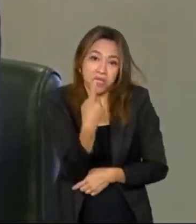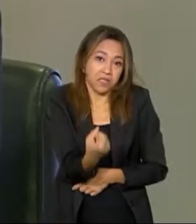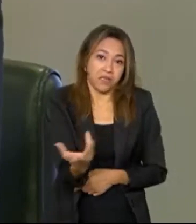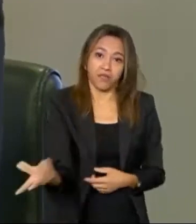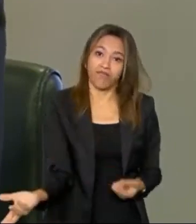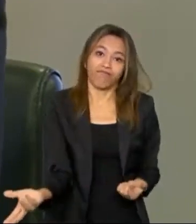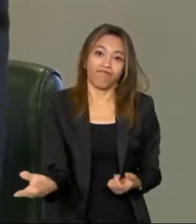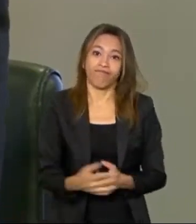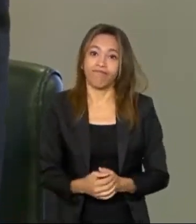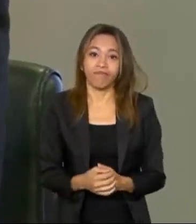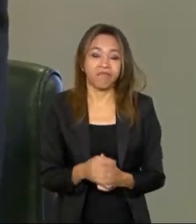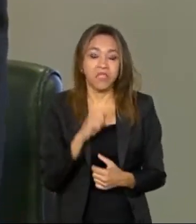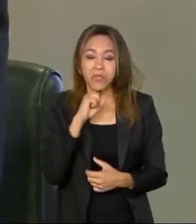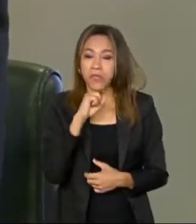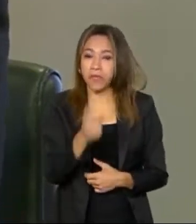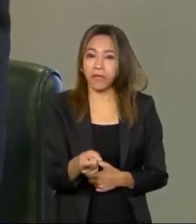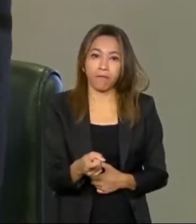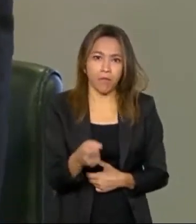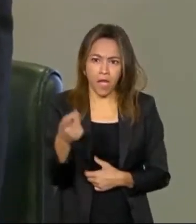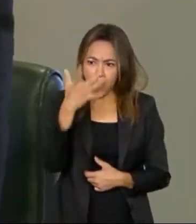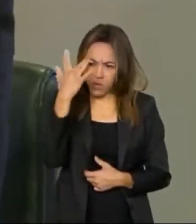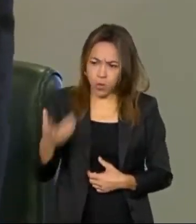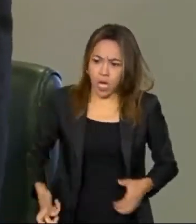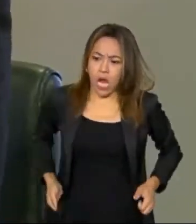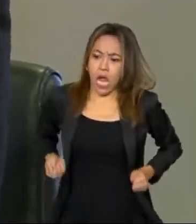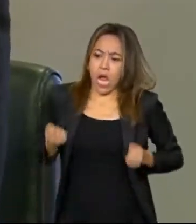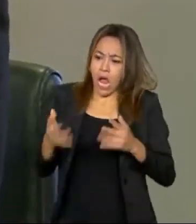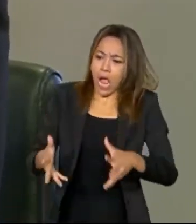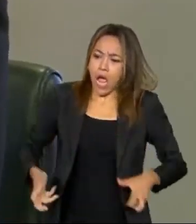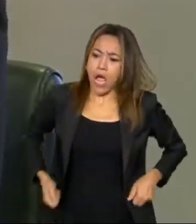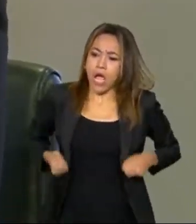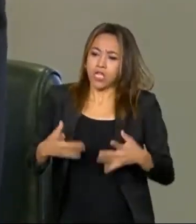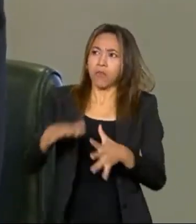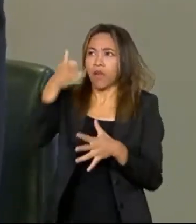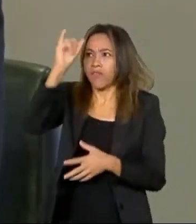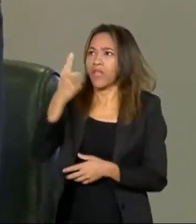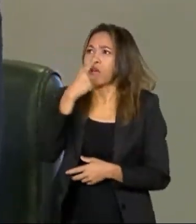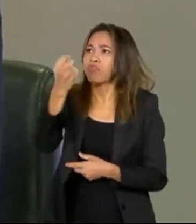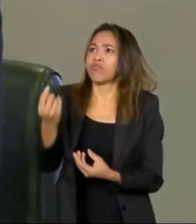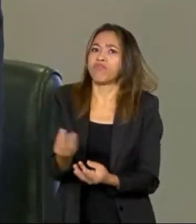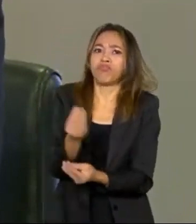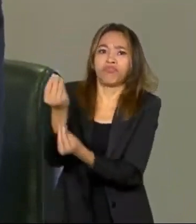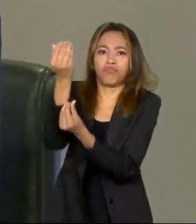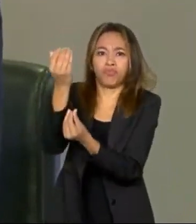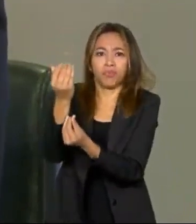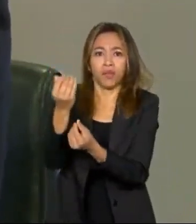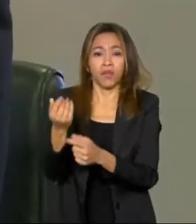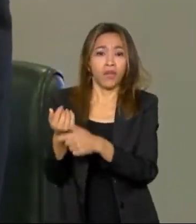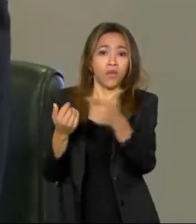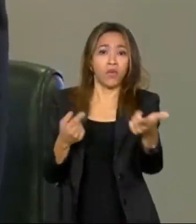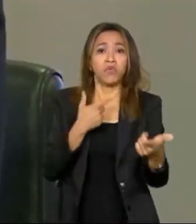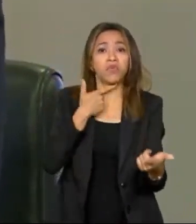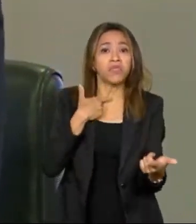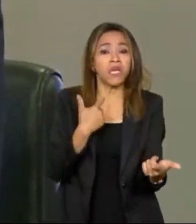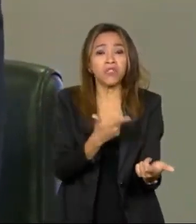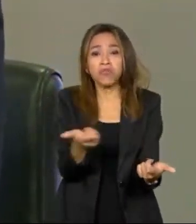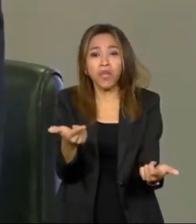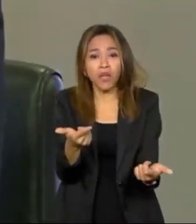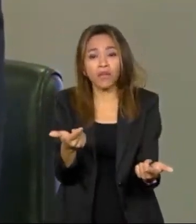que investir para descarbonizar e não vai ter vantagem disso, você vai descarbonizar